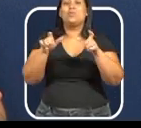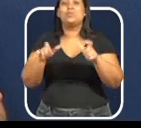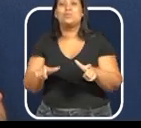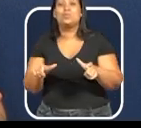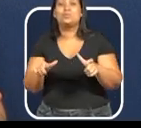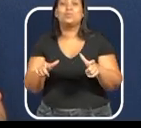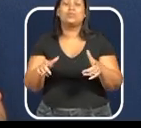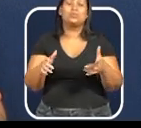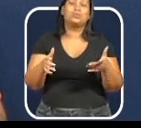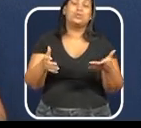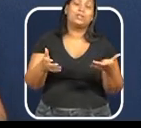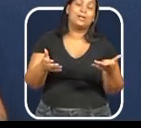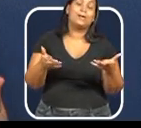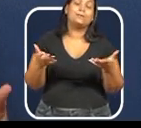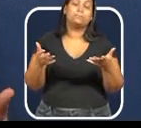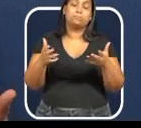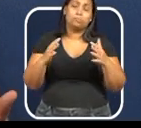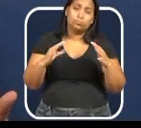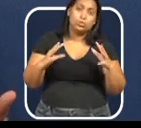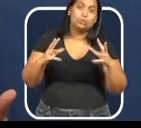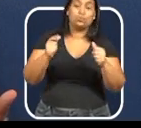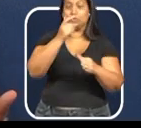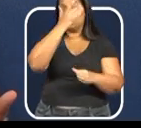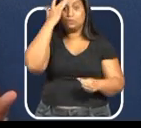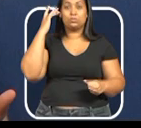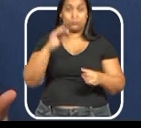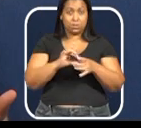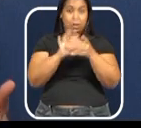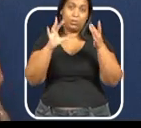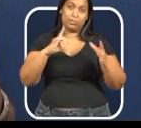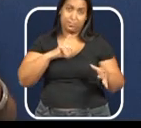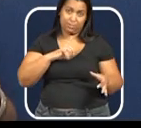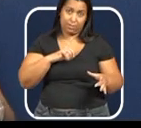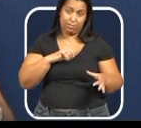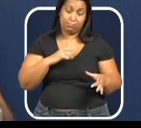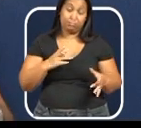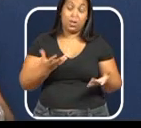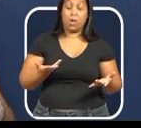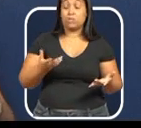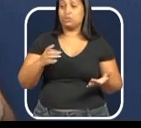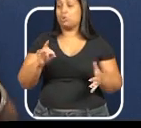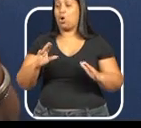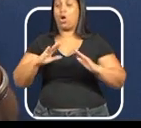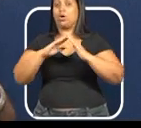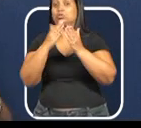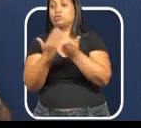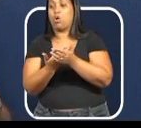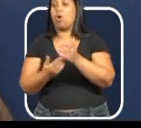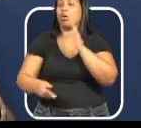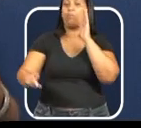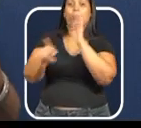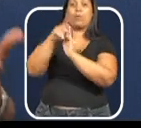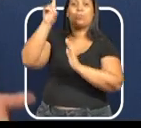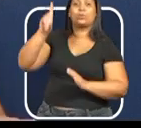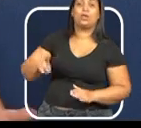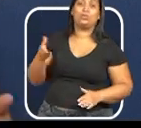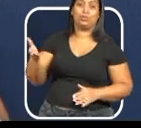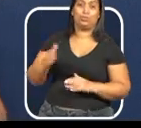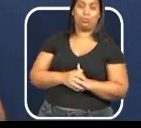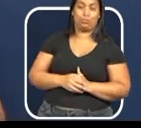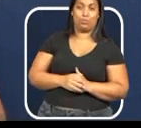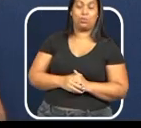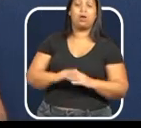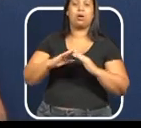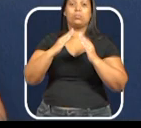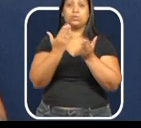espaço coletivo e democrático? Para que não seja a escola da diretora, para que ela seja uma